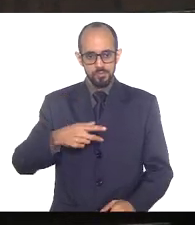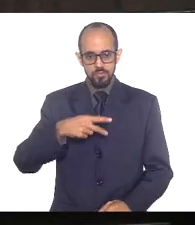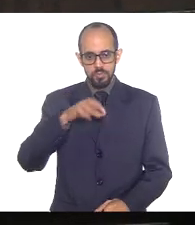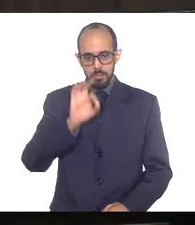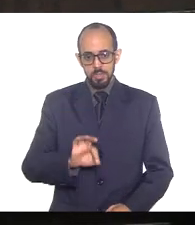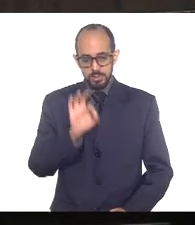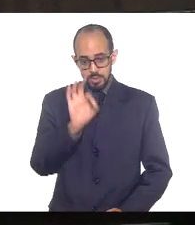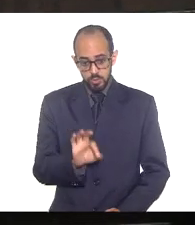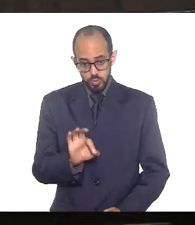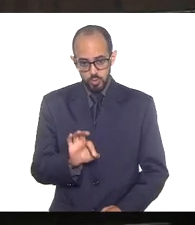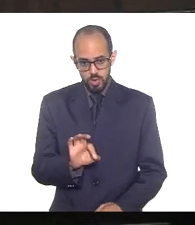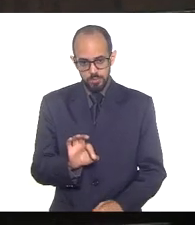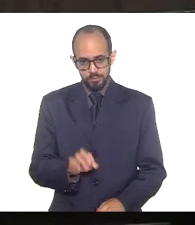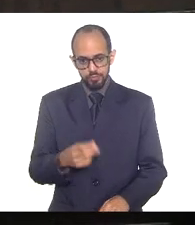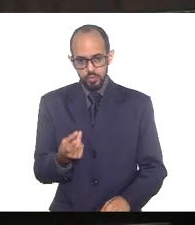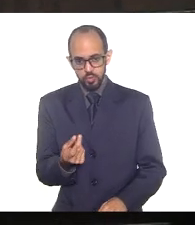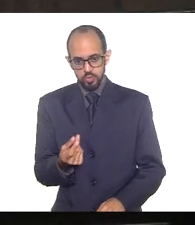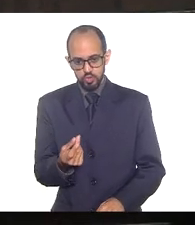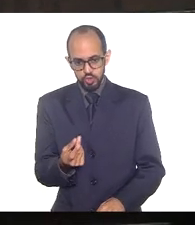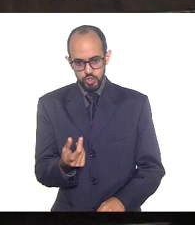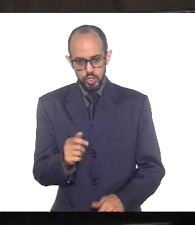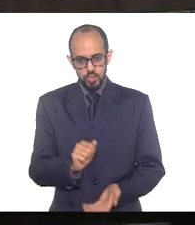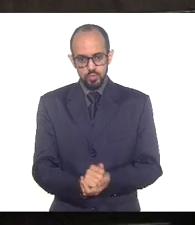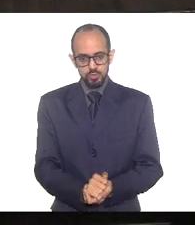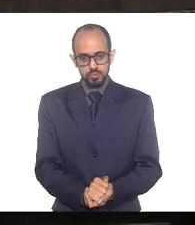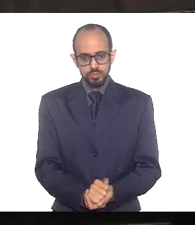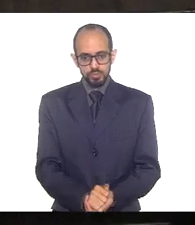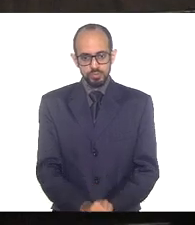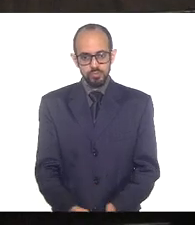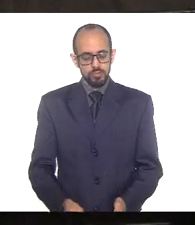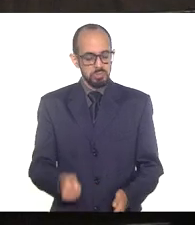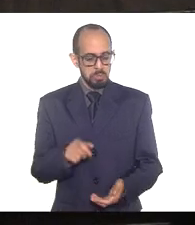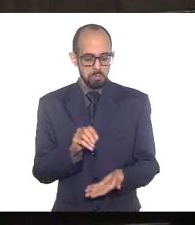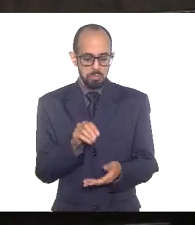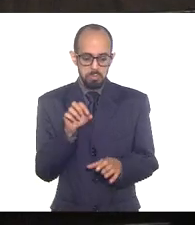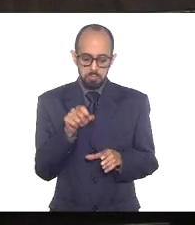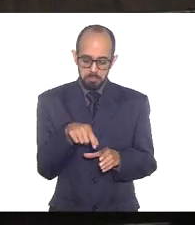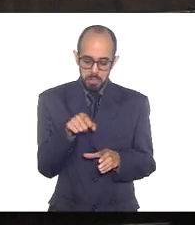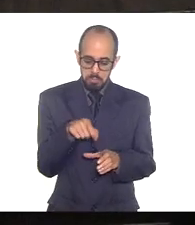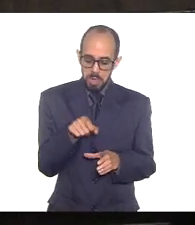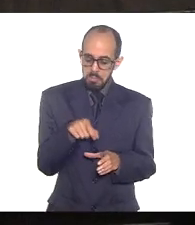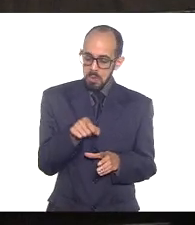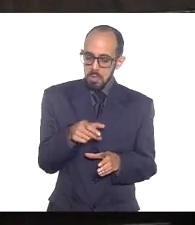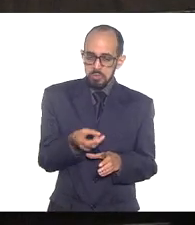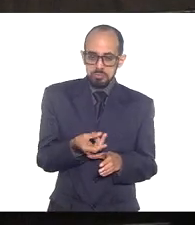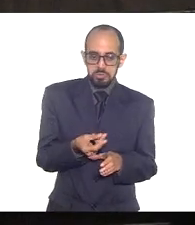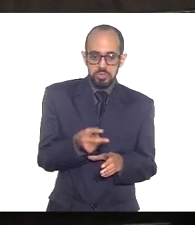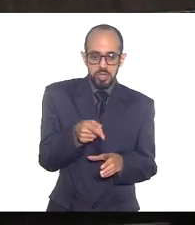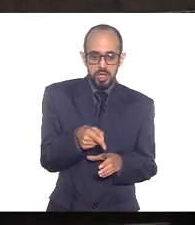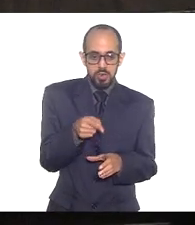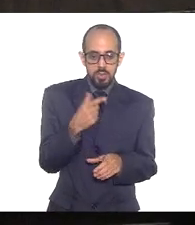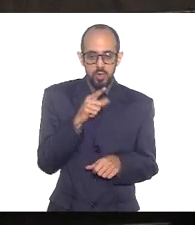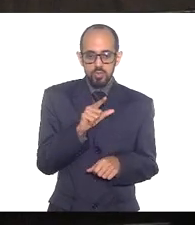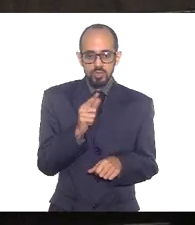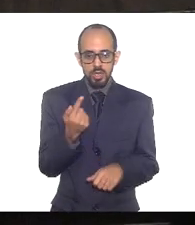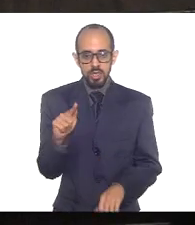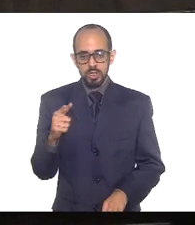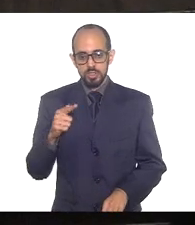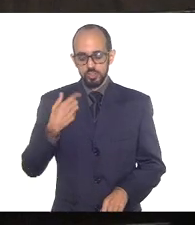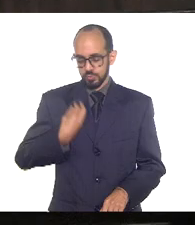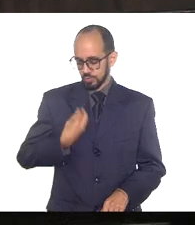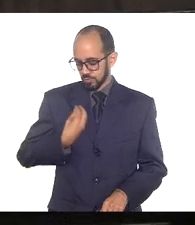percentual um dinheiro um penduricalho alguma coisa que garantisse a